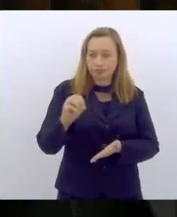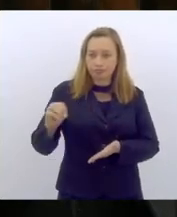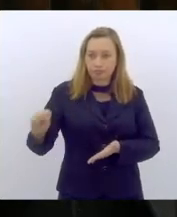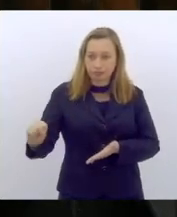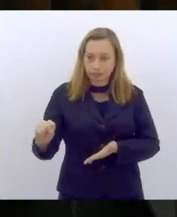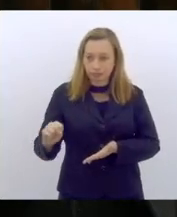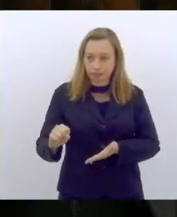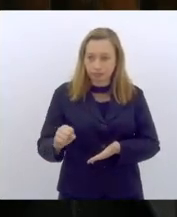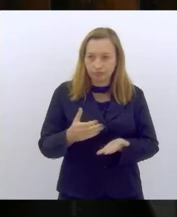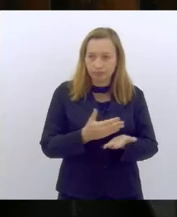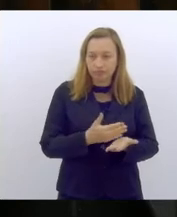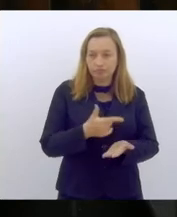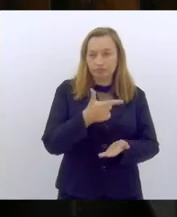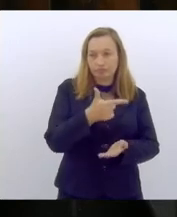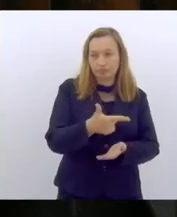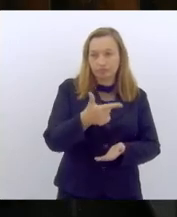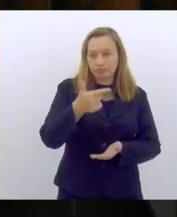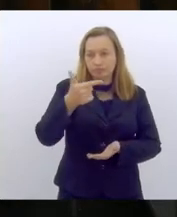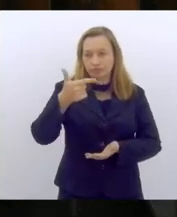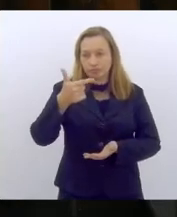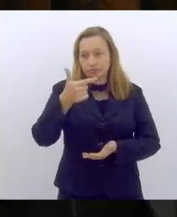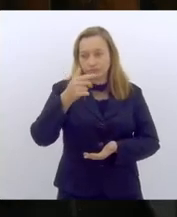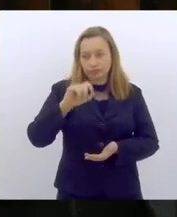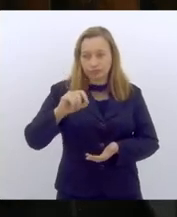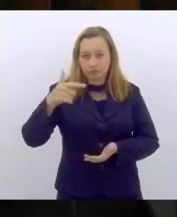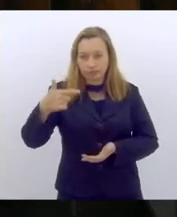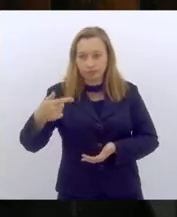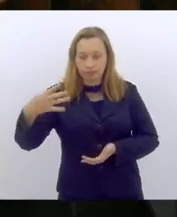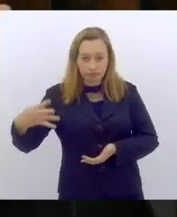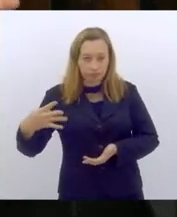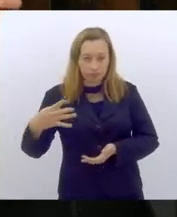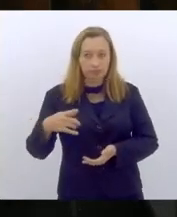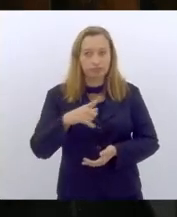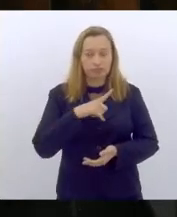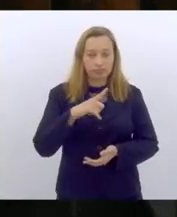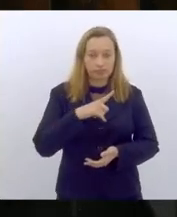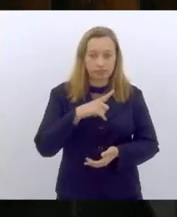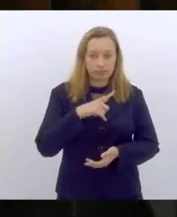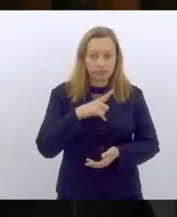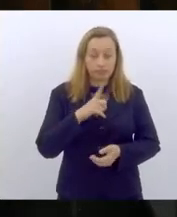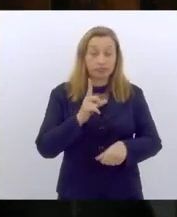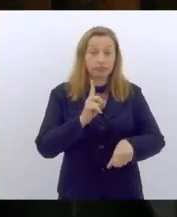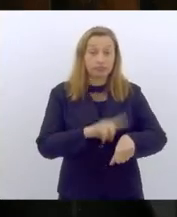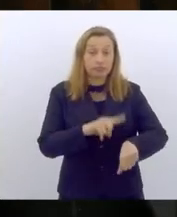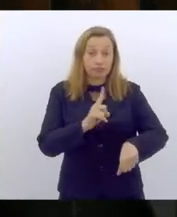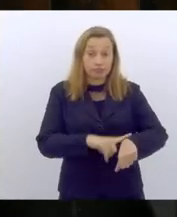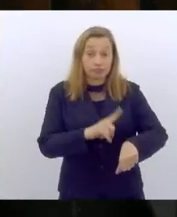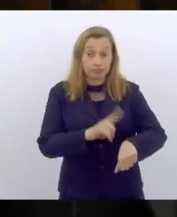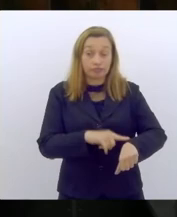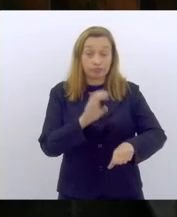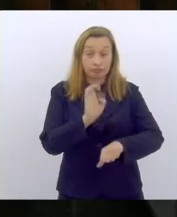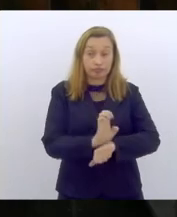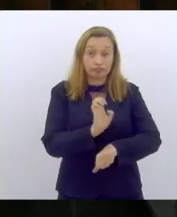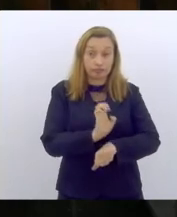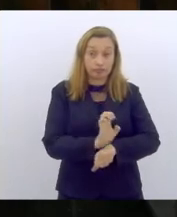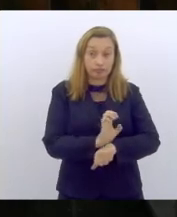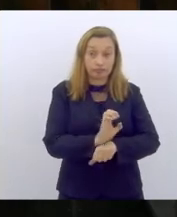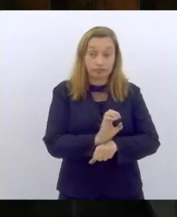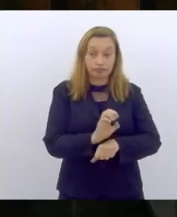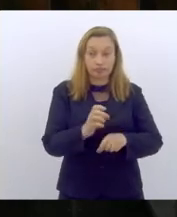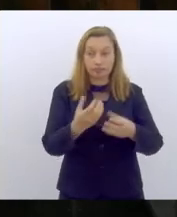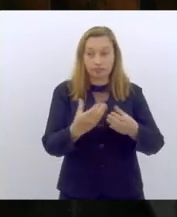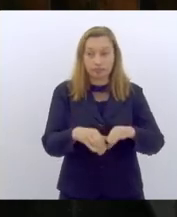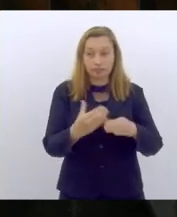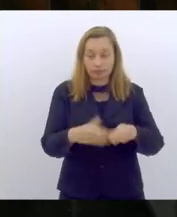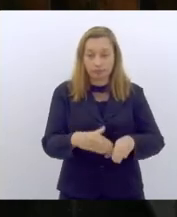a partir de 2024 Para que houvesse tempo do Estado fazer os concursos